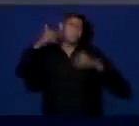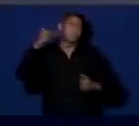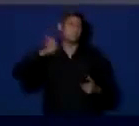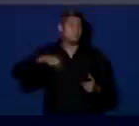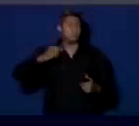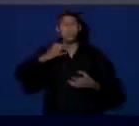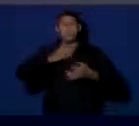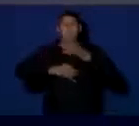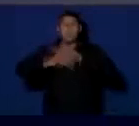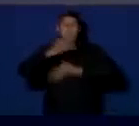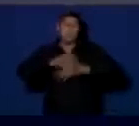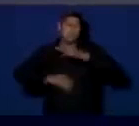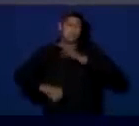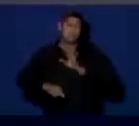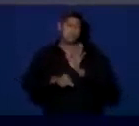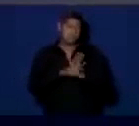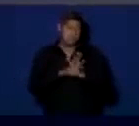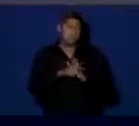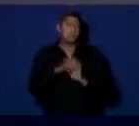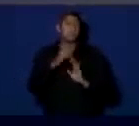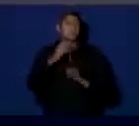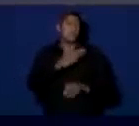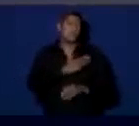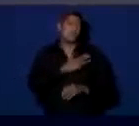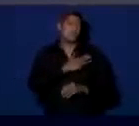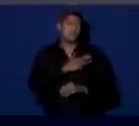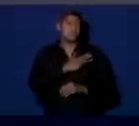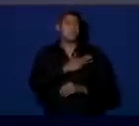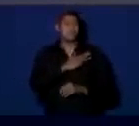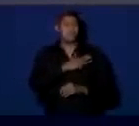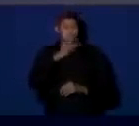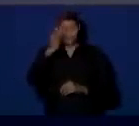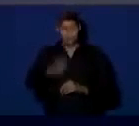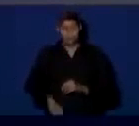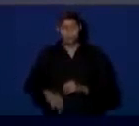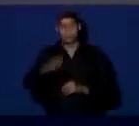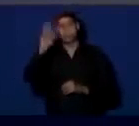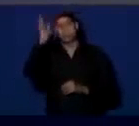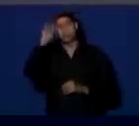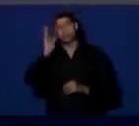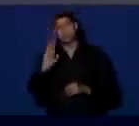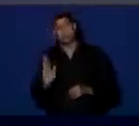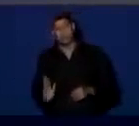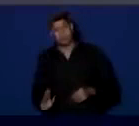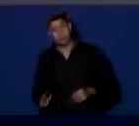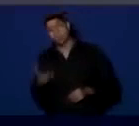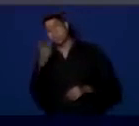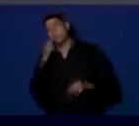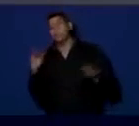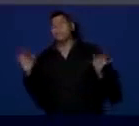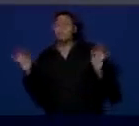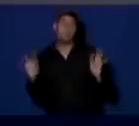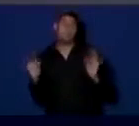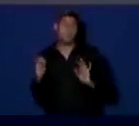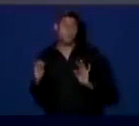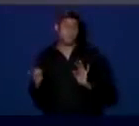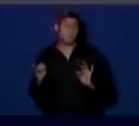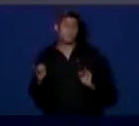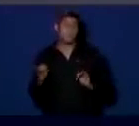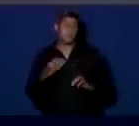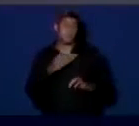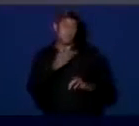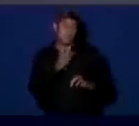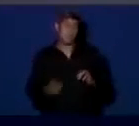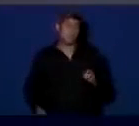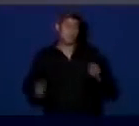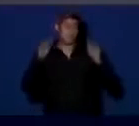têm uma opinião negativa do Lula, os empresários, né, no Brasil vão ficar felizes, porque se o governo gastar mais,